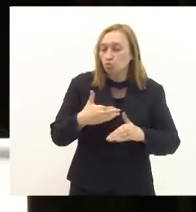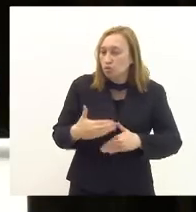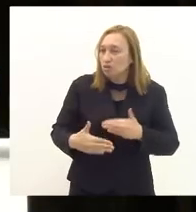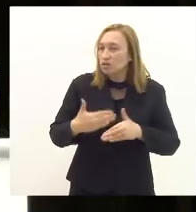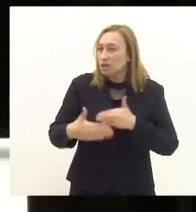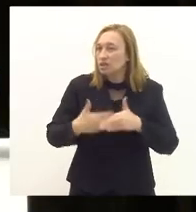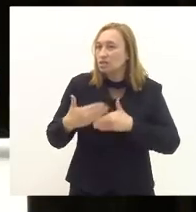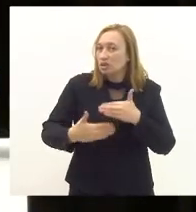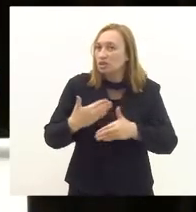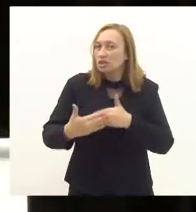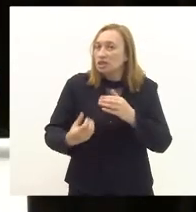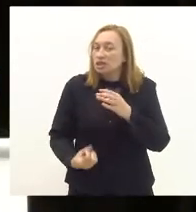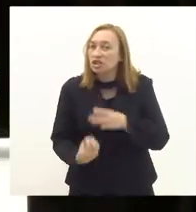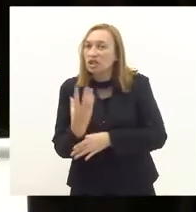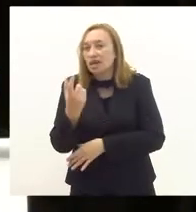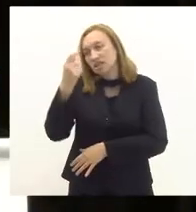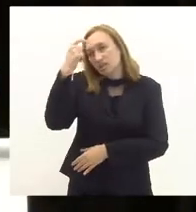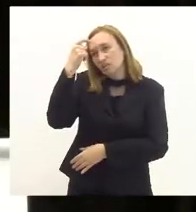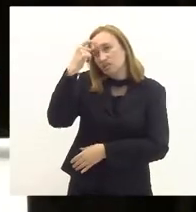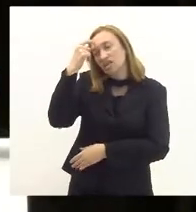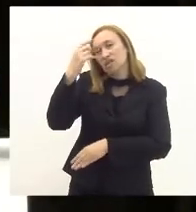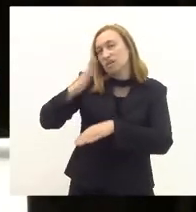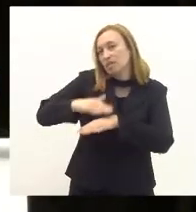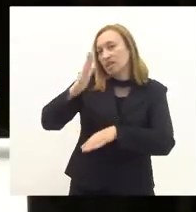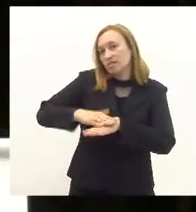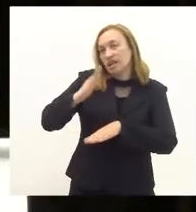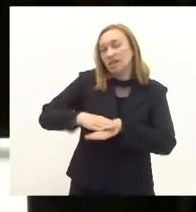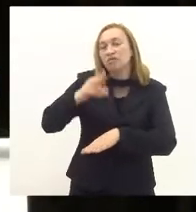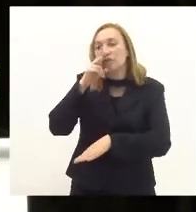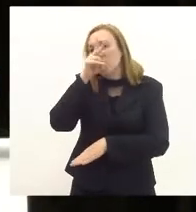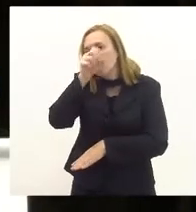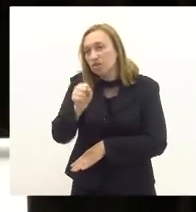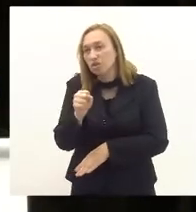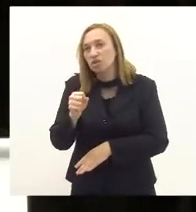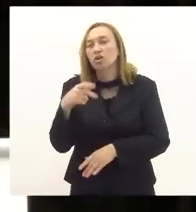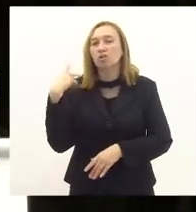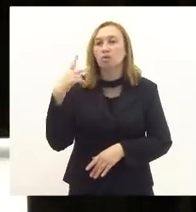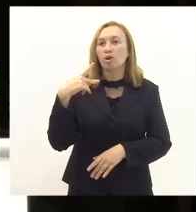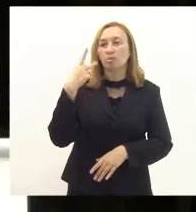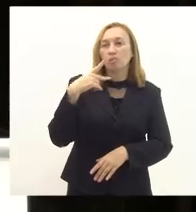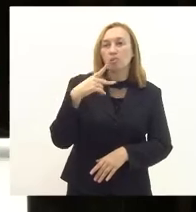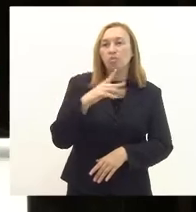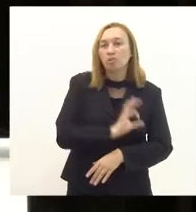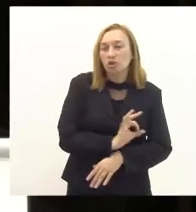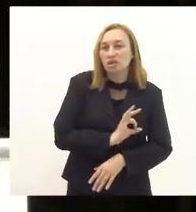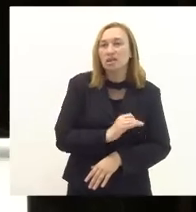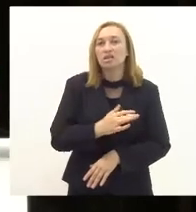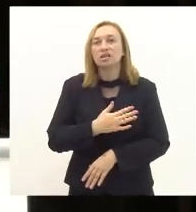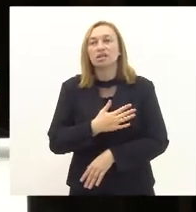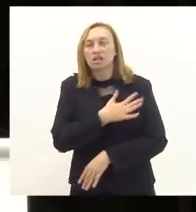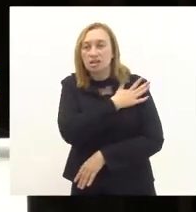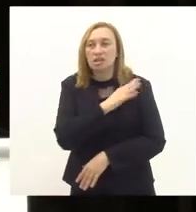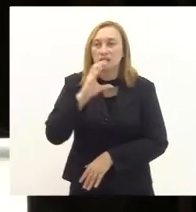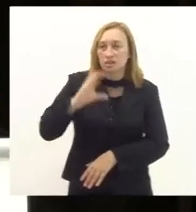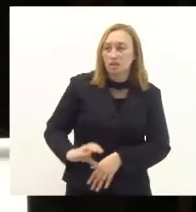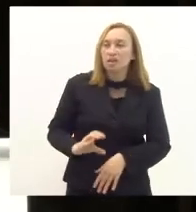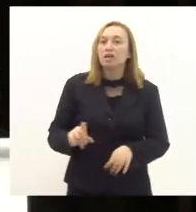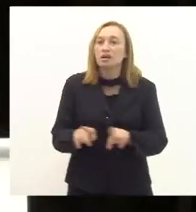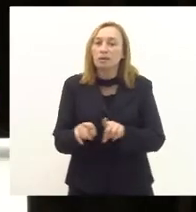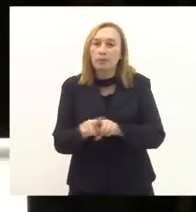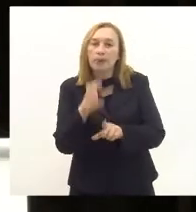processo de construção cada vez mais forte com a Polícia Civil e a Polícia Militar. Denúncias